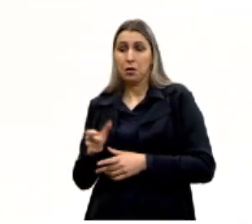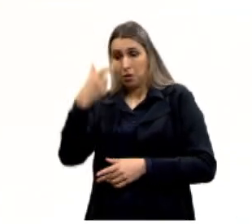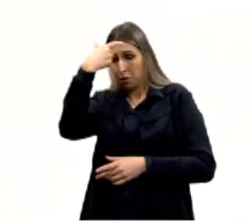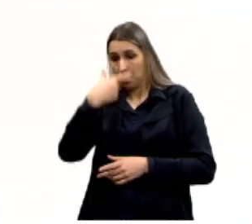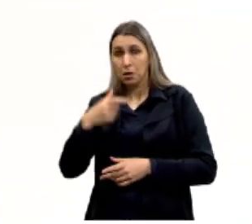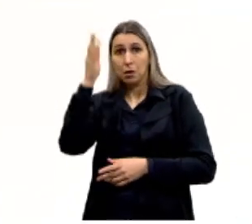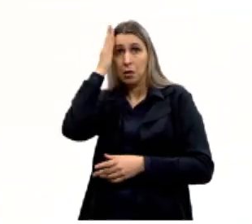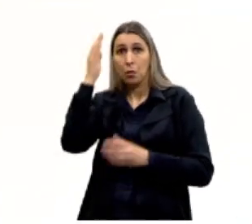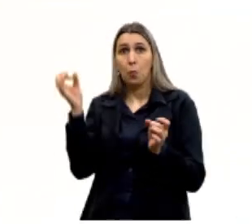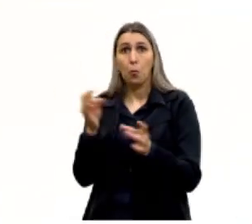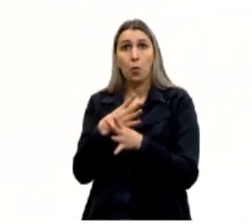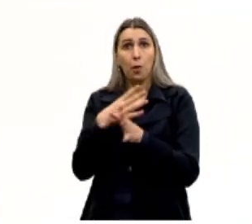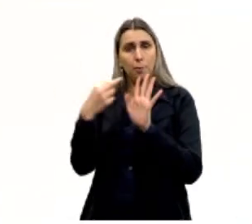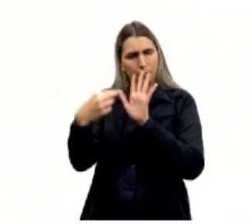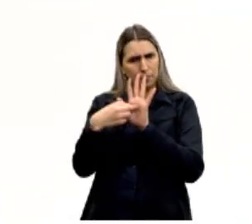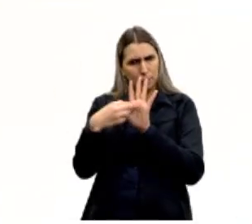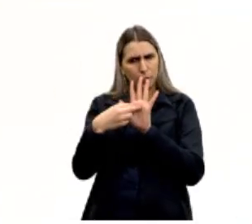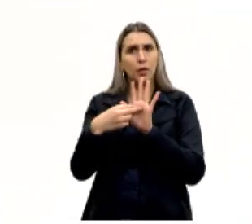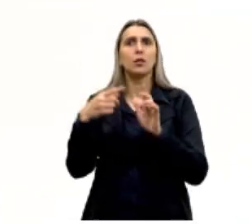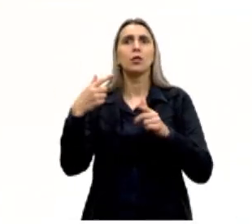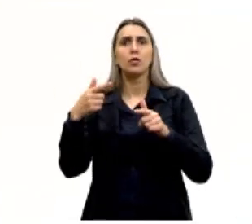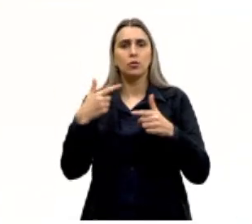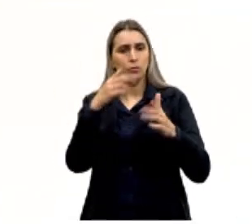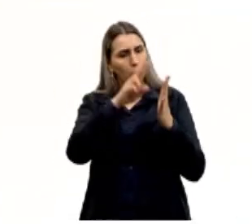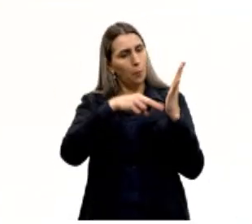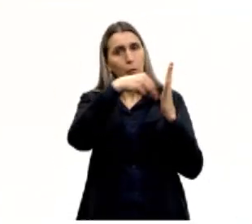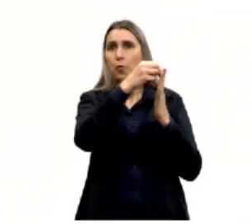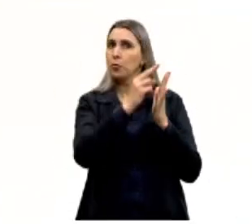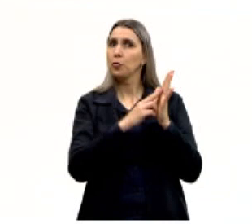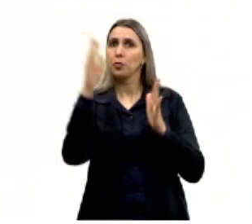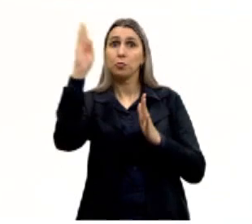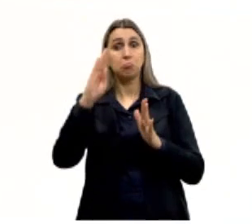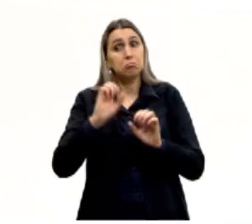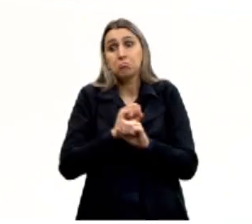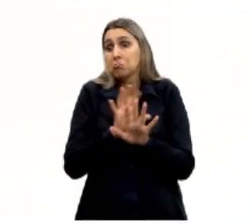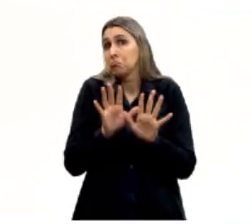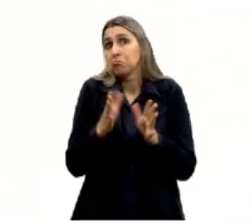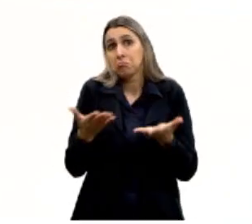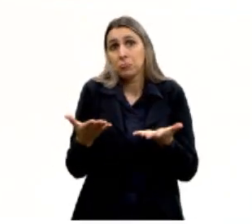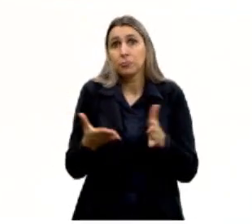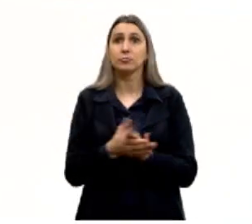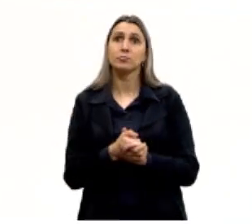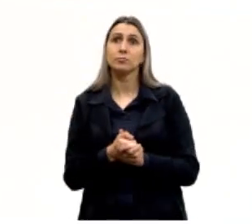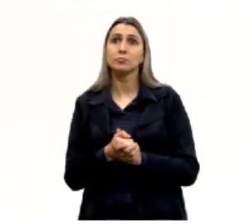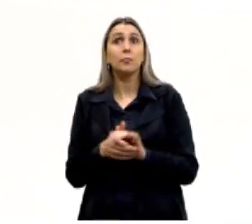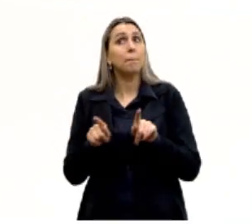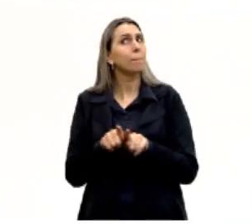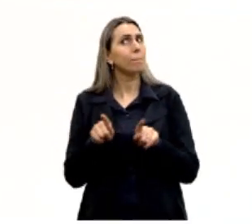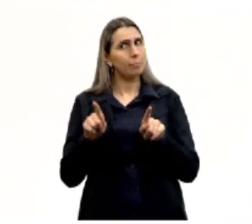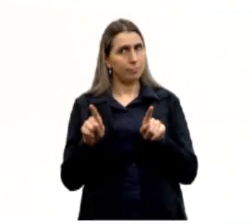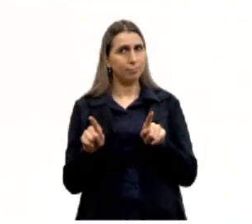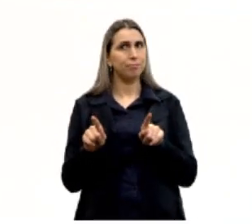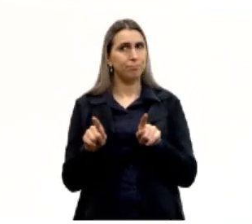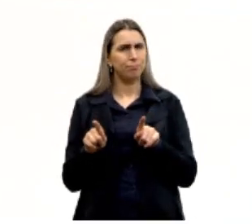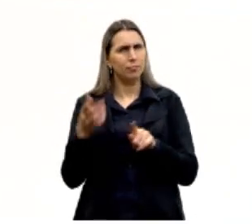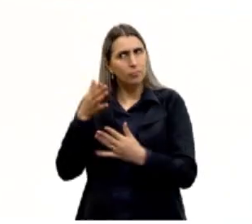considerava pronta para mostrar seu trabalho no Brasil claro né meu povo mas